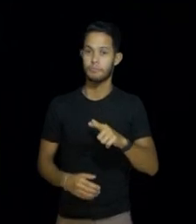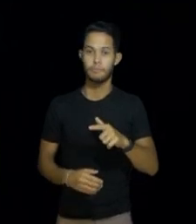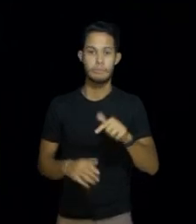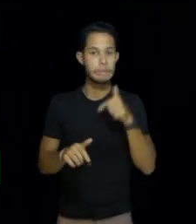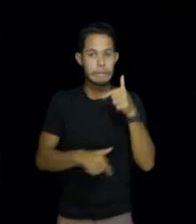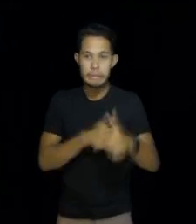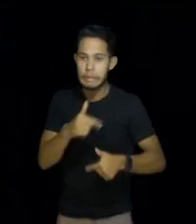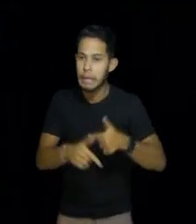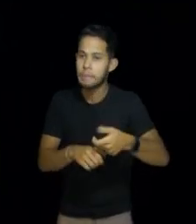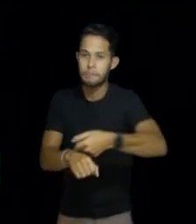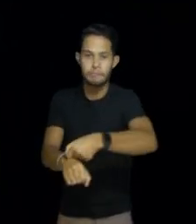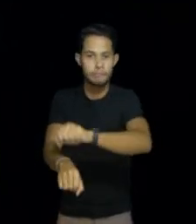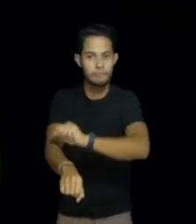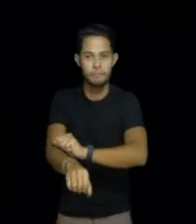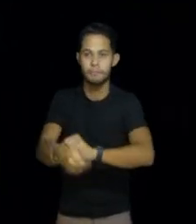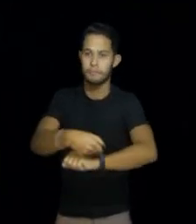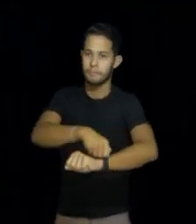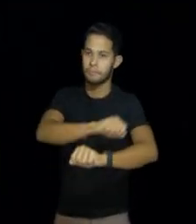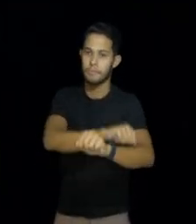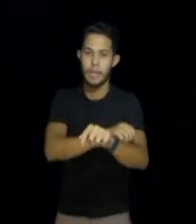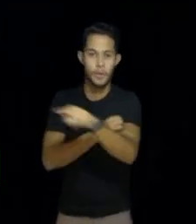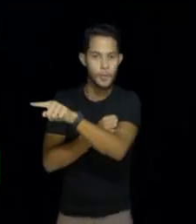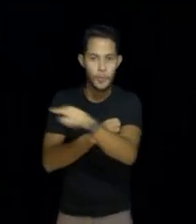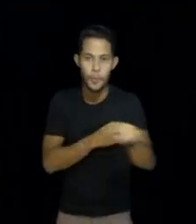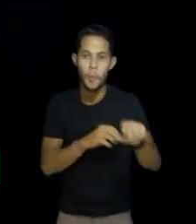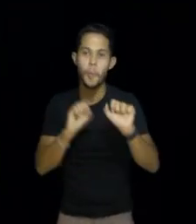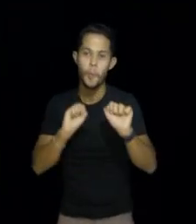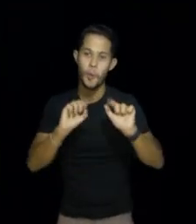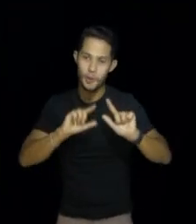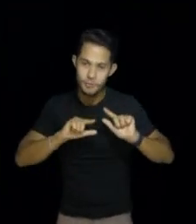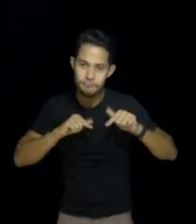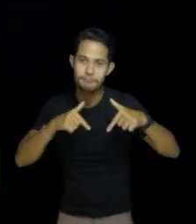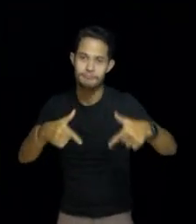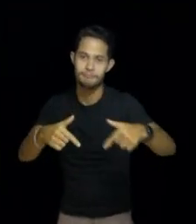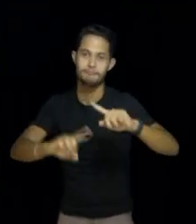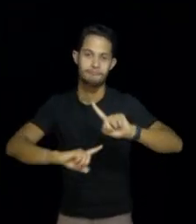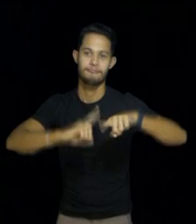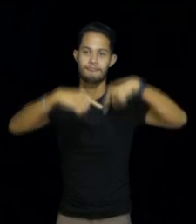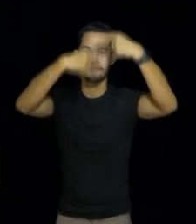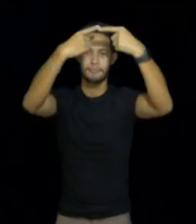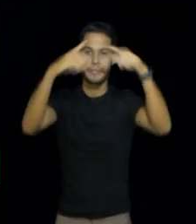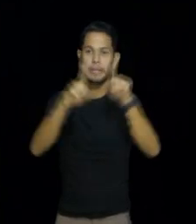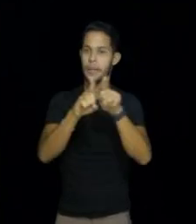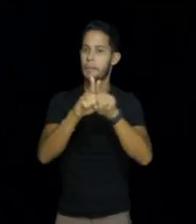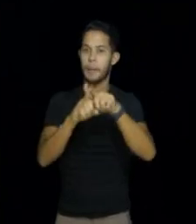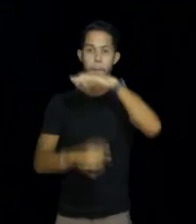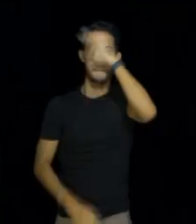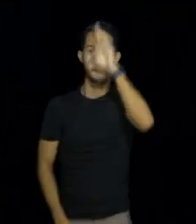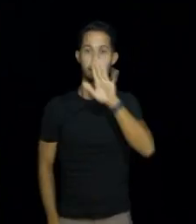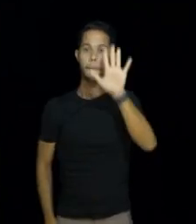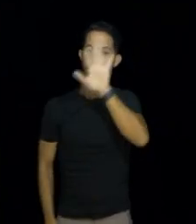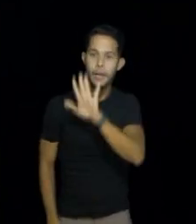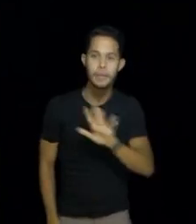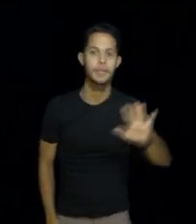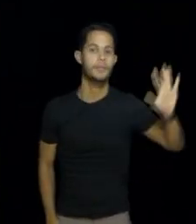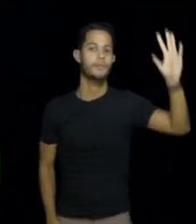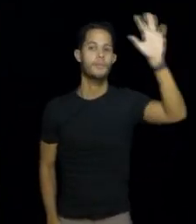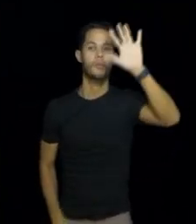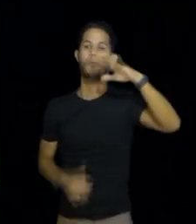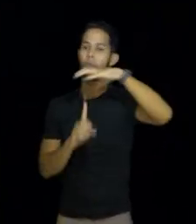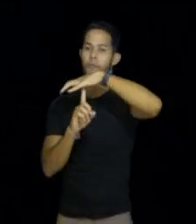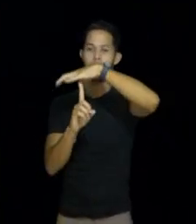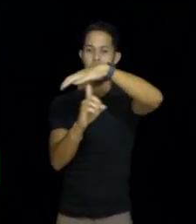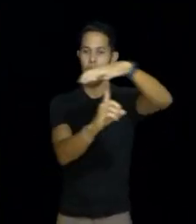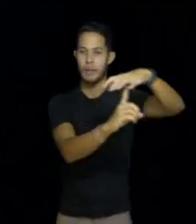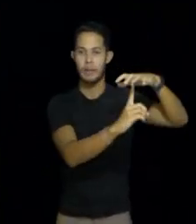de vocês podemos fazer muito mais. Para levar nossa região para o Brasil inteiro, tanto nas feiras, roadshows ou de forma virtual,